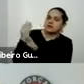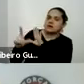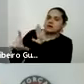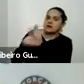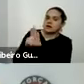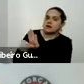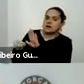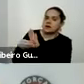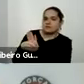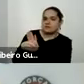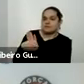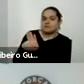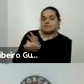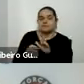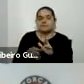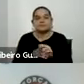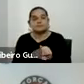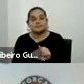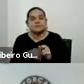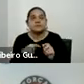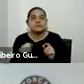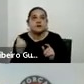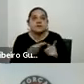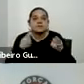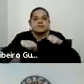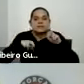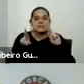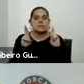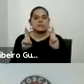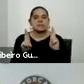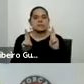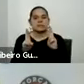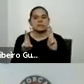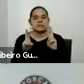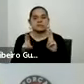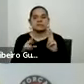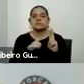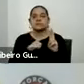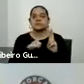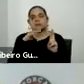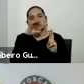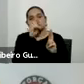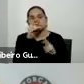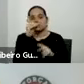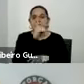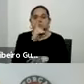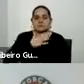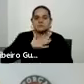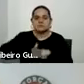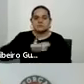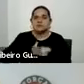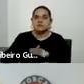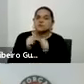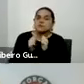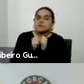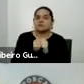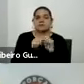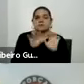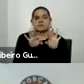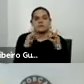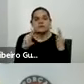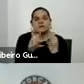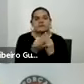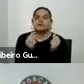tá? Vamos torcer os nossos dedinhos para a gente poder ter os nossos finais de semana com nossos filhos, fazendo o que nós queremos